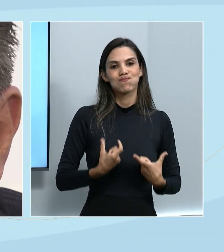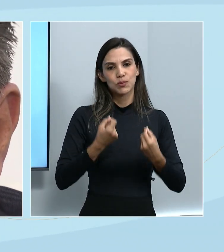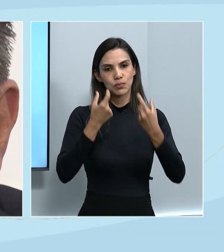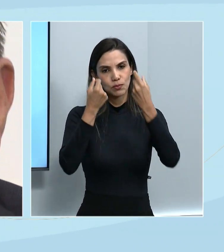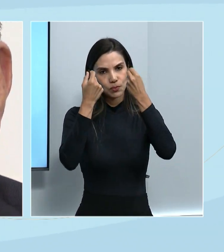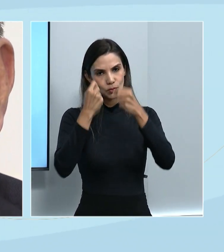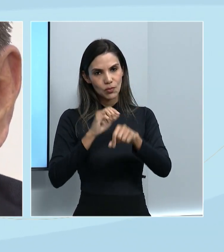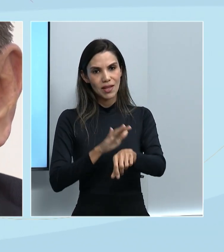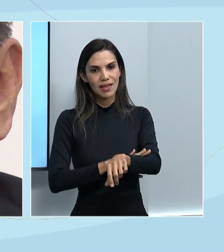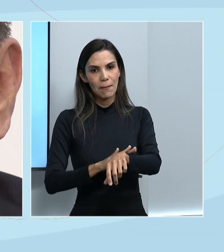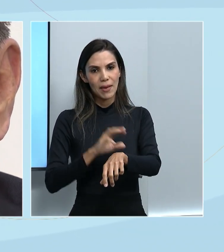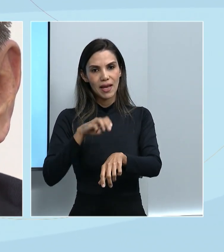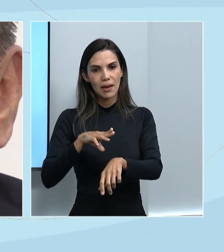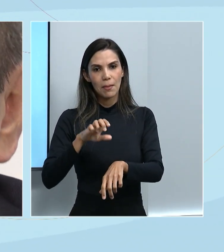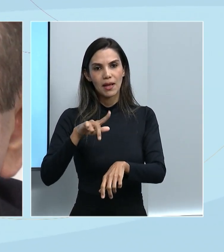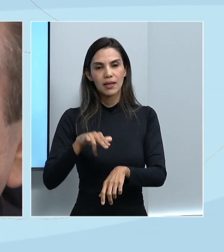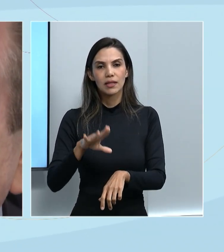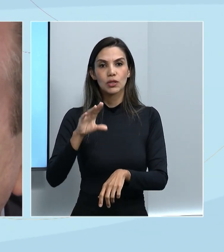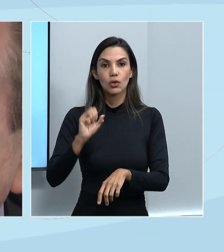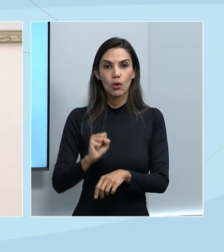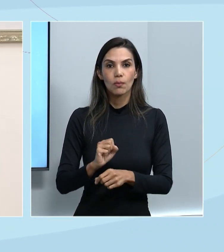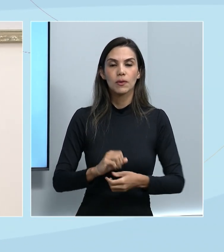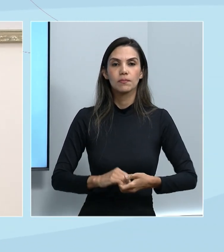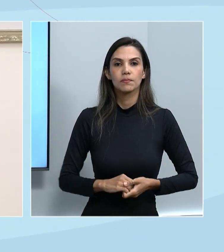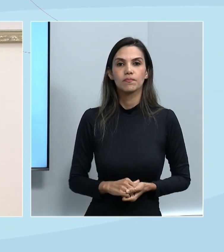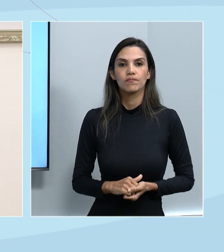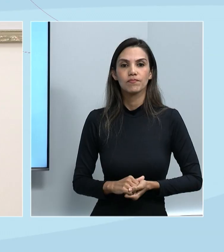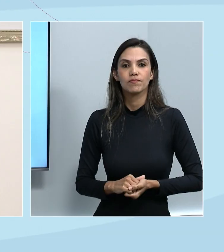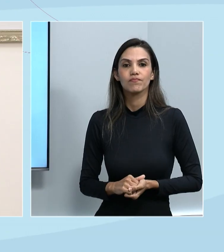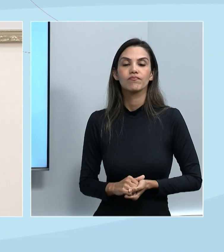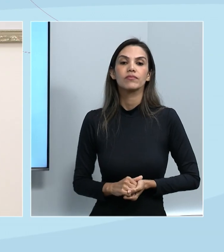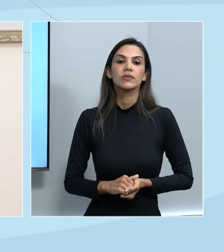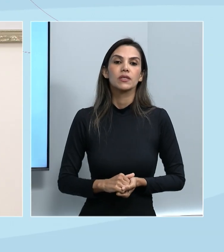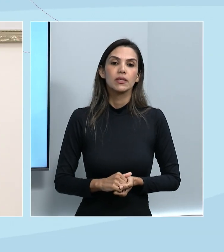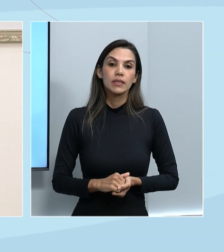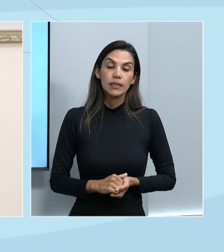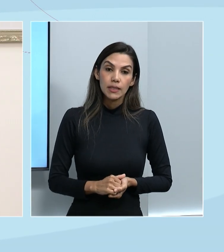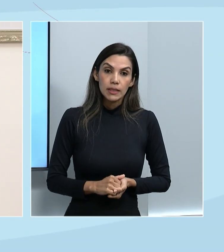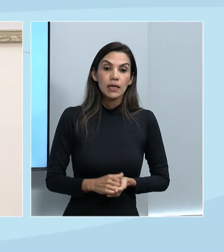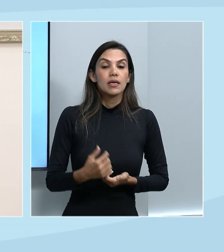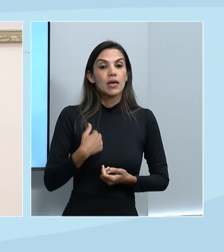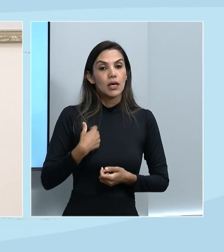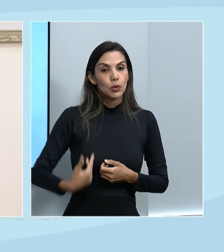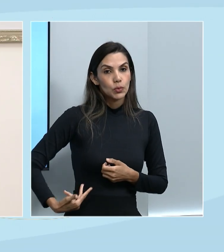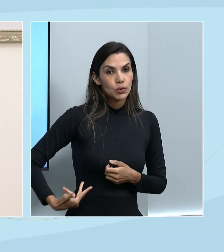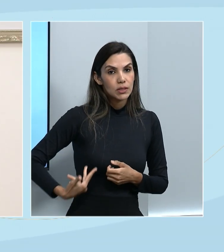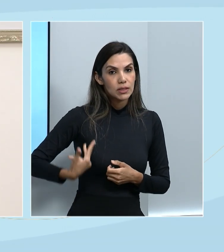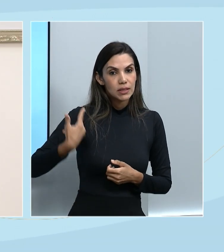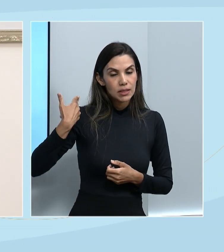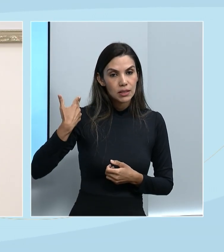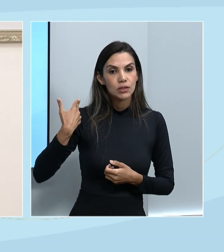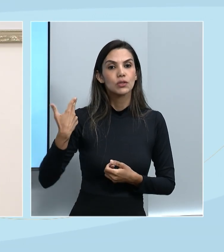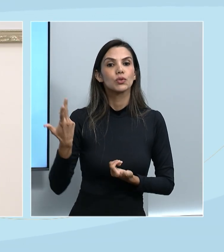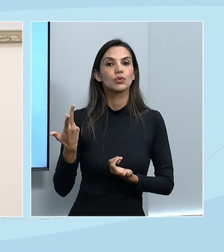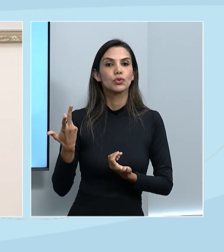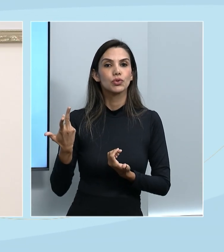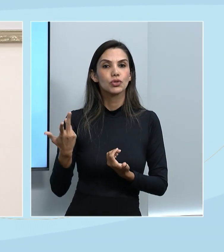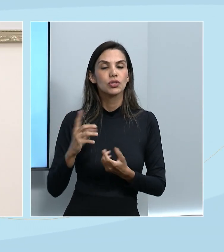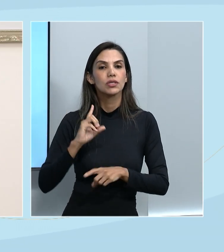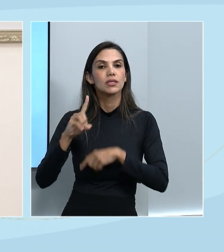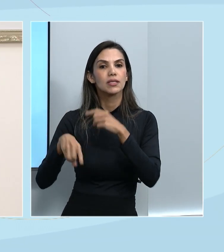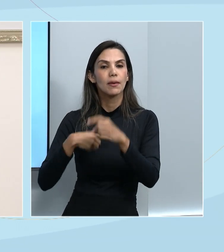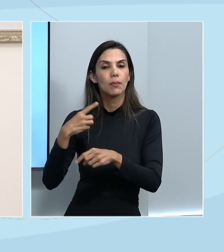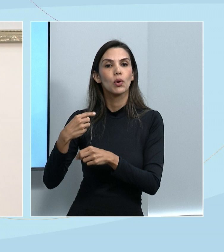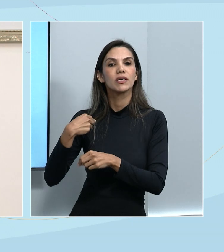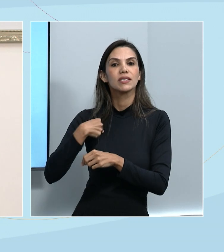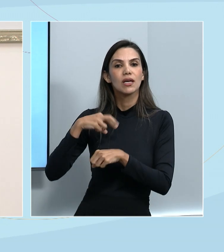melanoma, que atingiu até o fígado. O médico, então, aí nós vamos remover, fazer a cirurgia, vai encaminhar você para